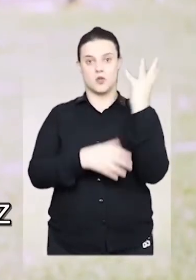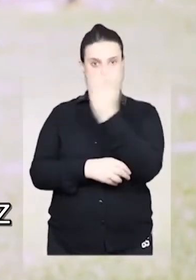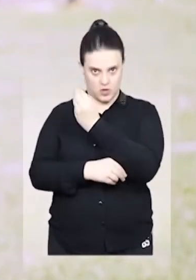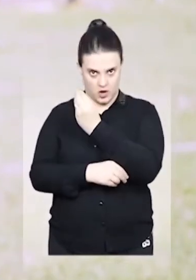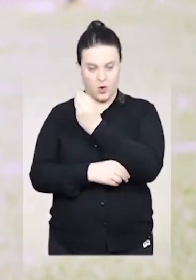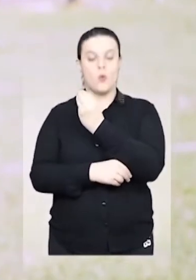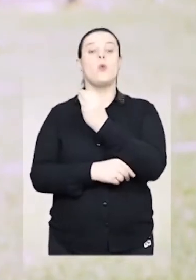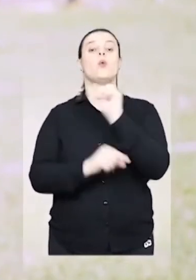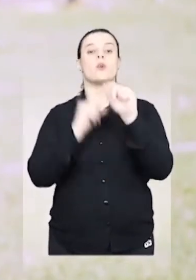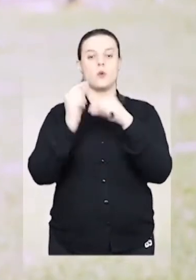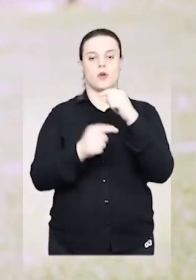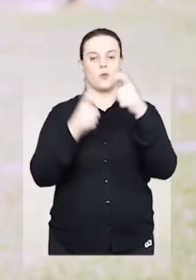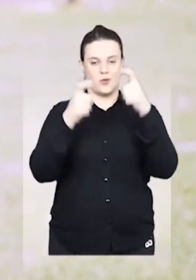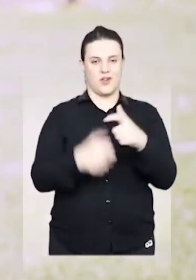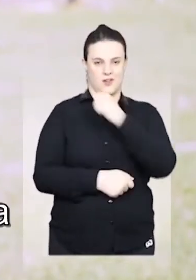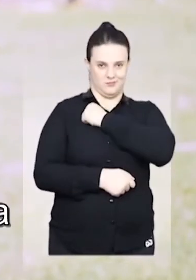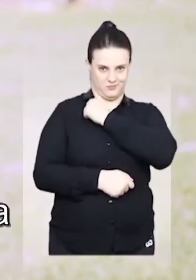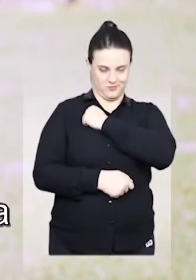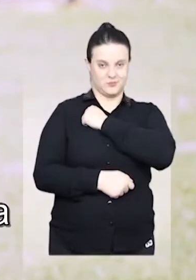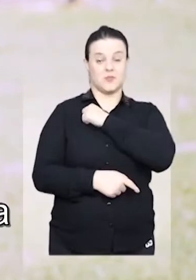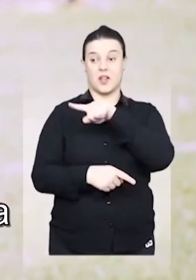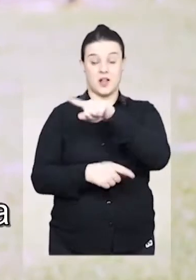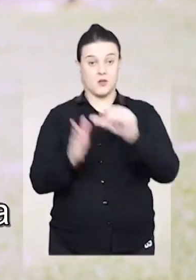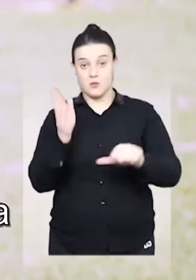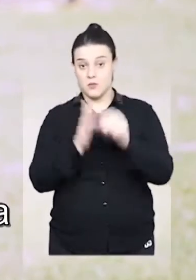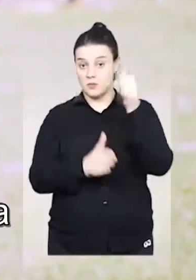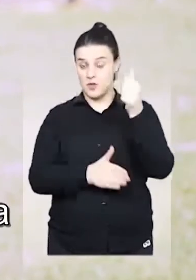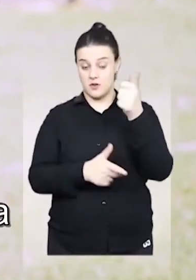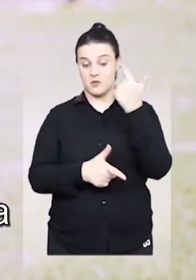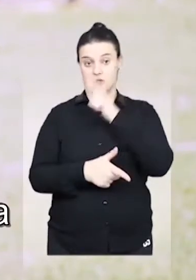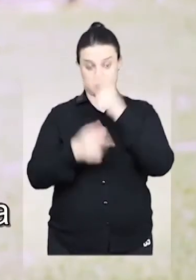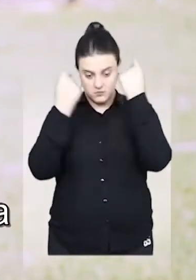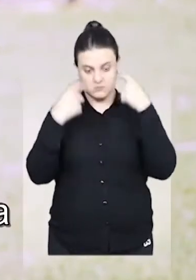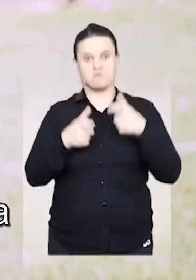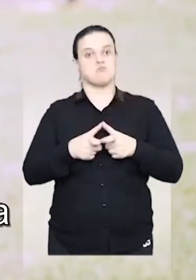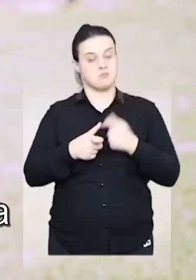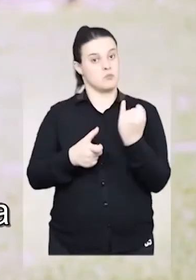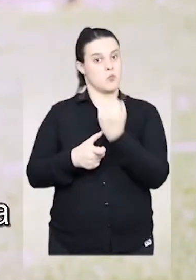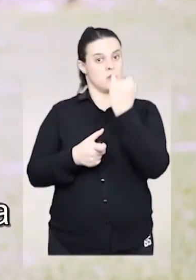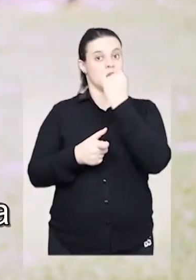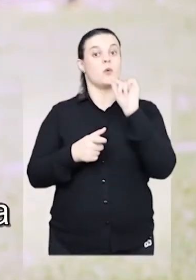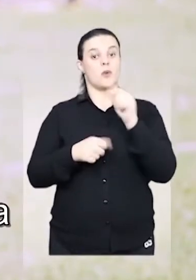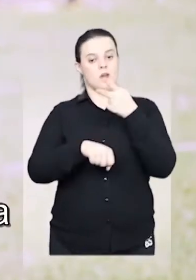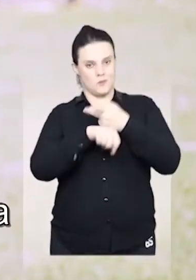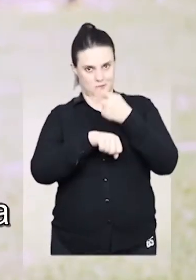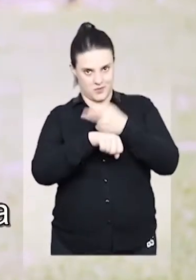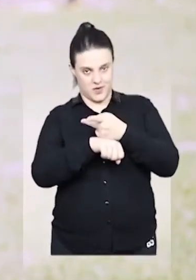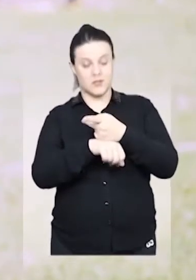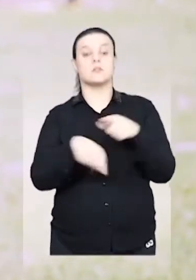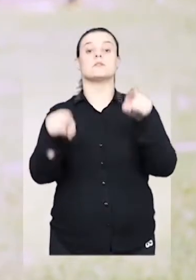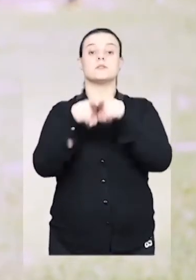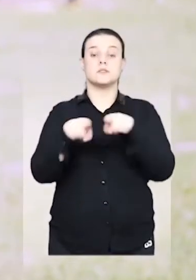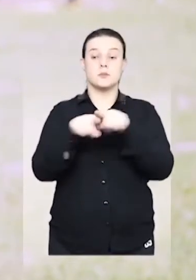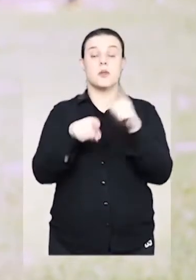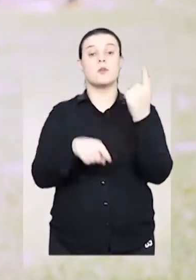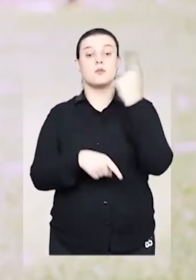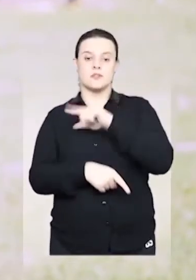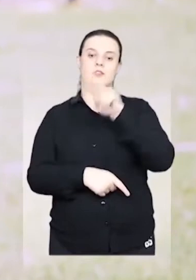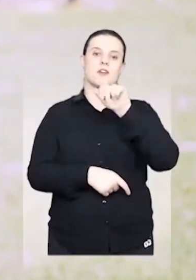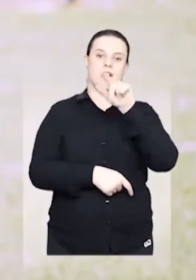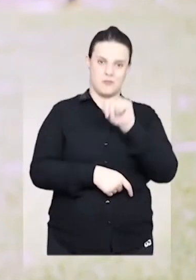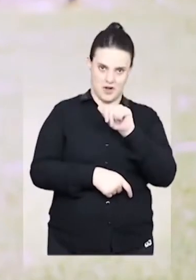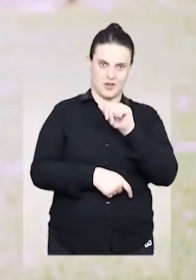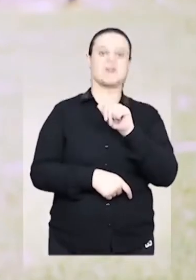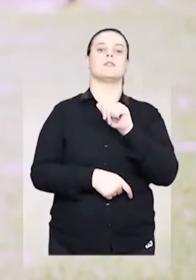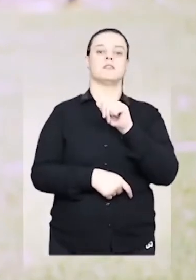né, que foi em Toronto. Lá eu consegui a minha primeira medalha de peso, então foi a medalha de prata e também a conquista da